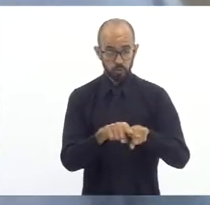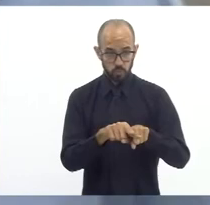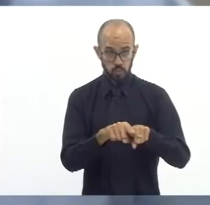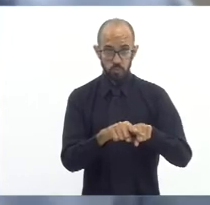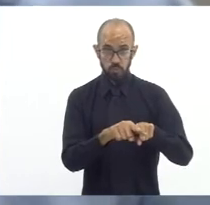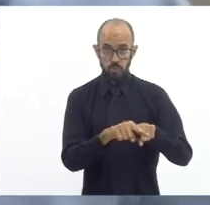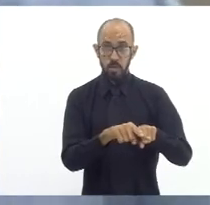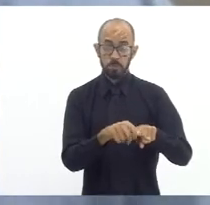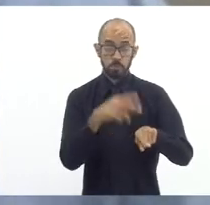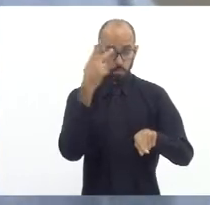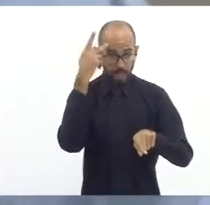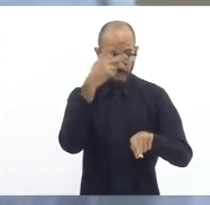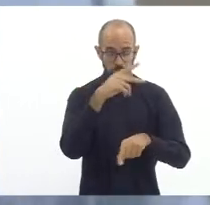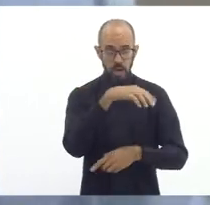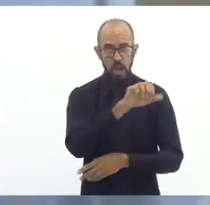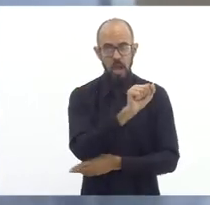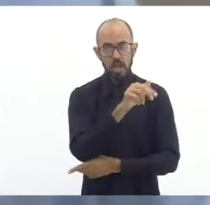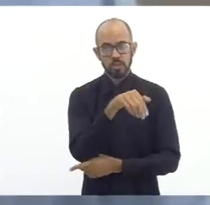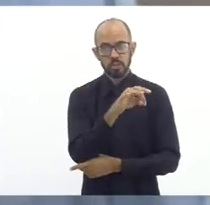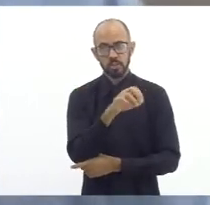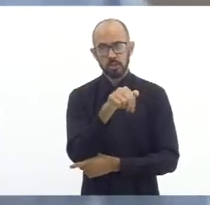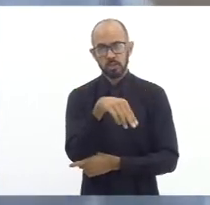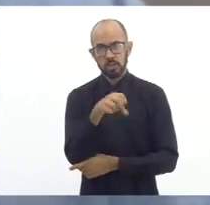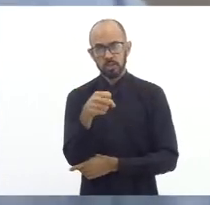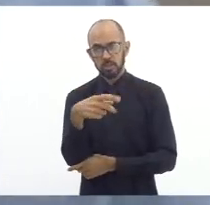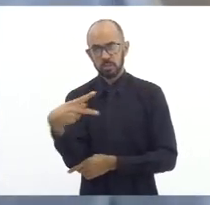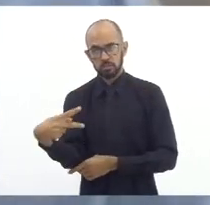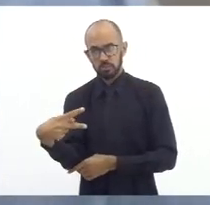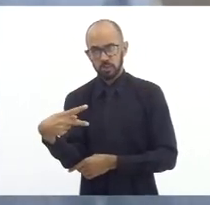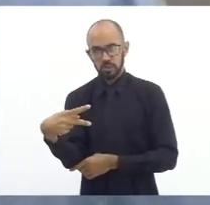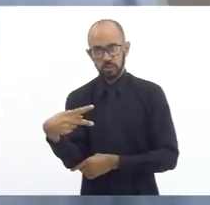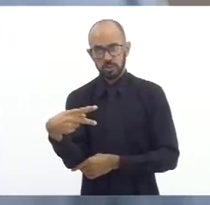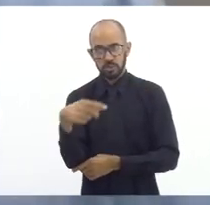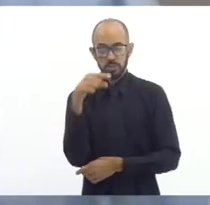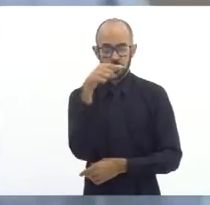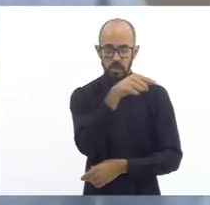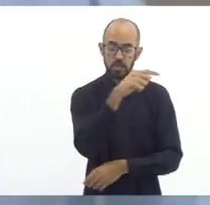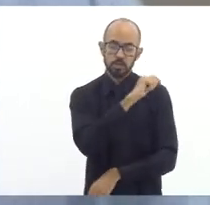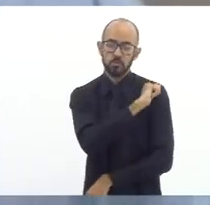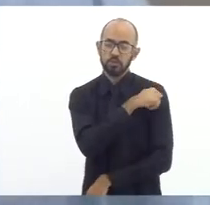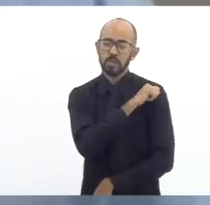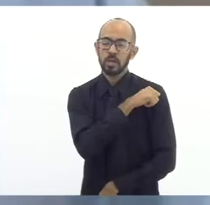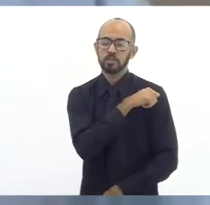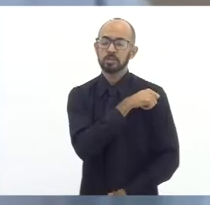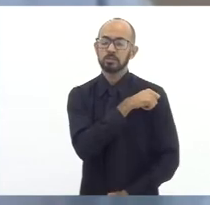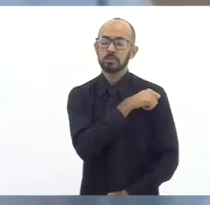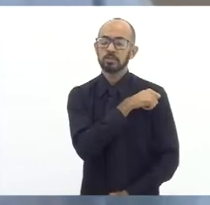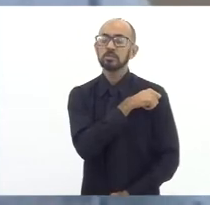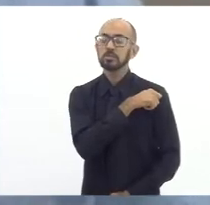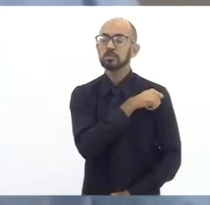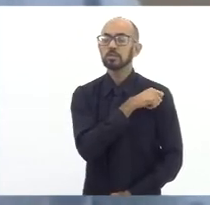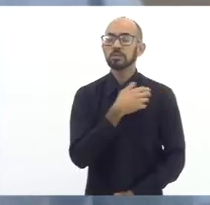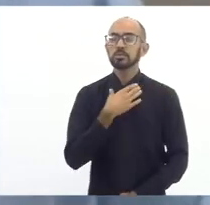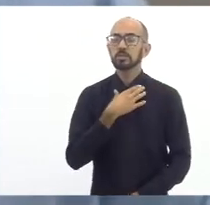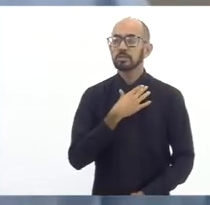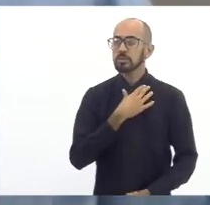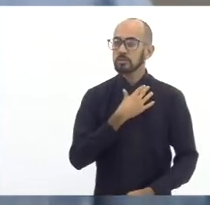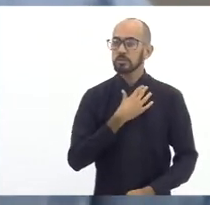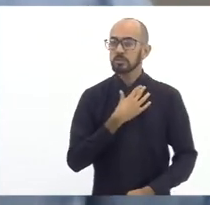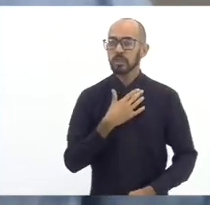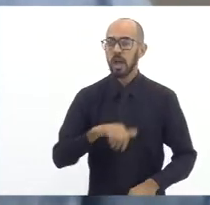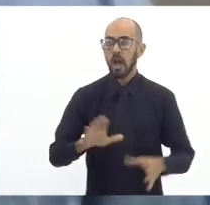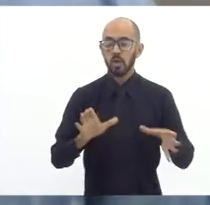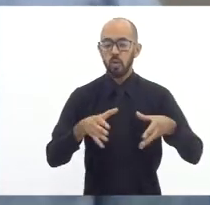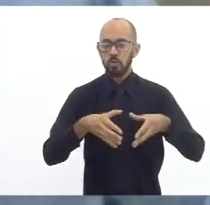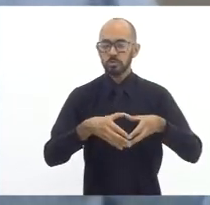a AGTransp, esses 41 servindo como fiscais. A Comissão de